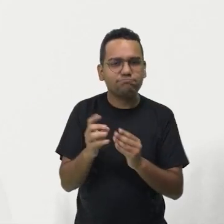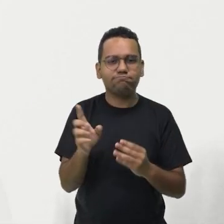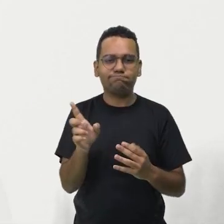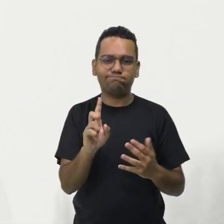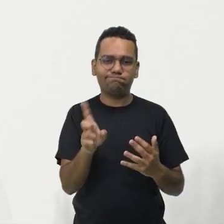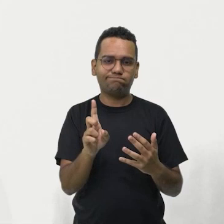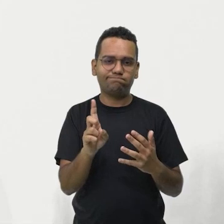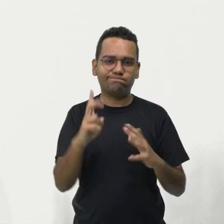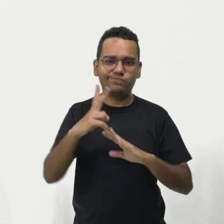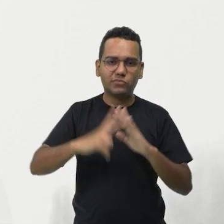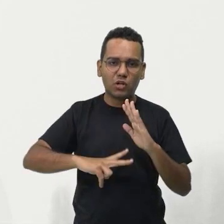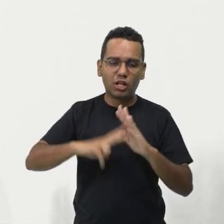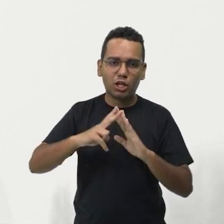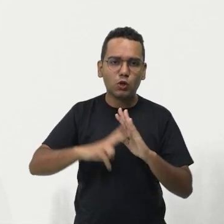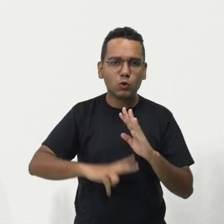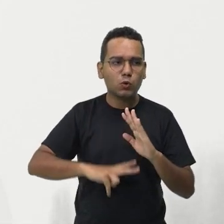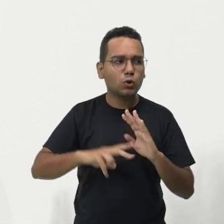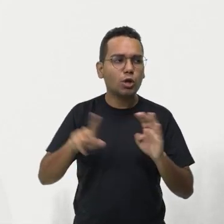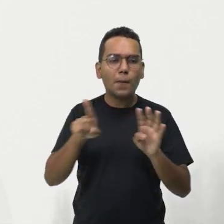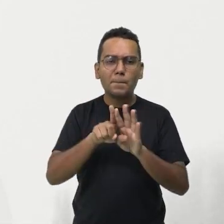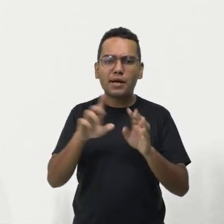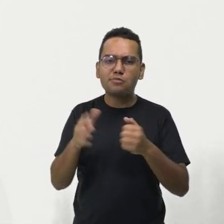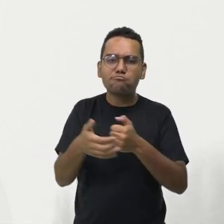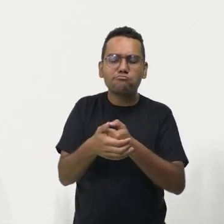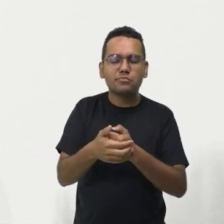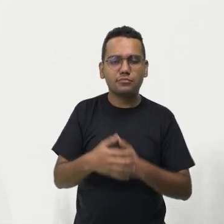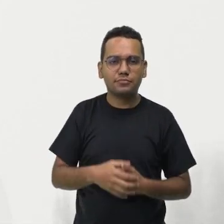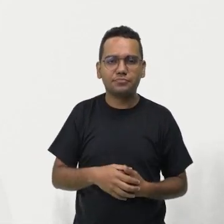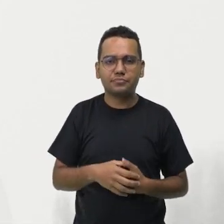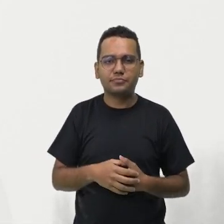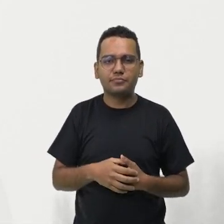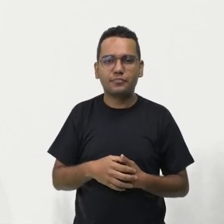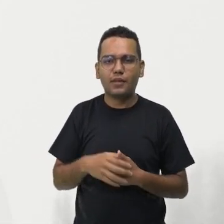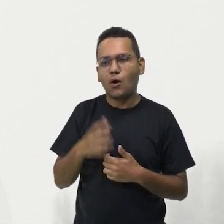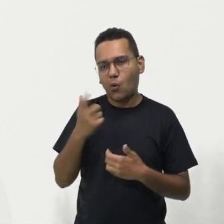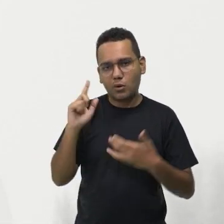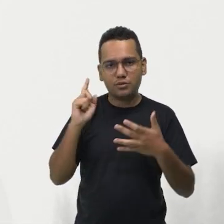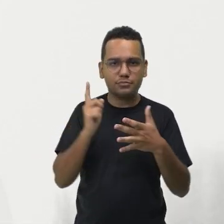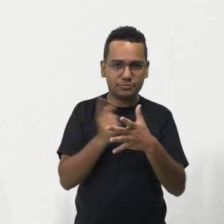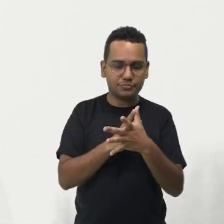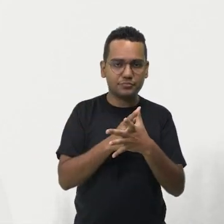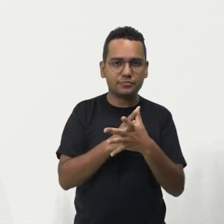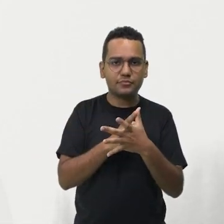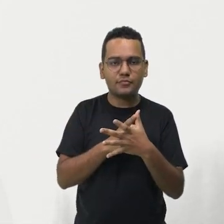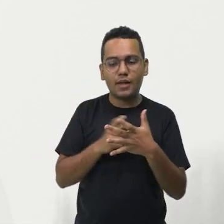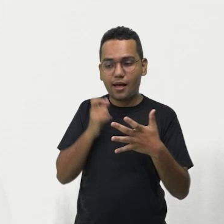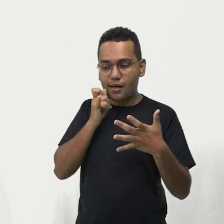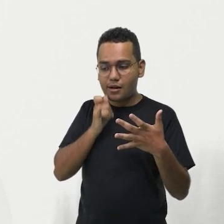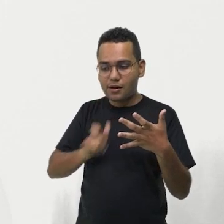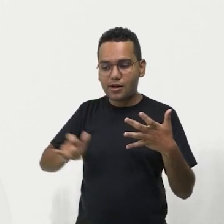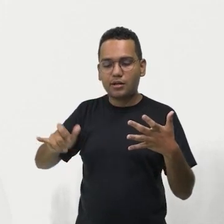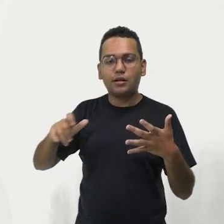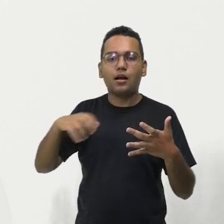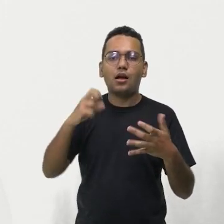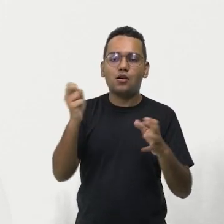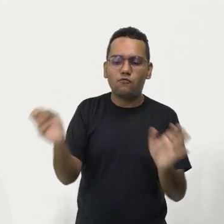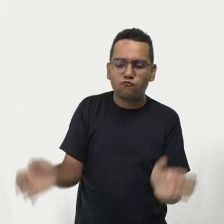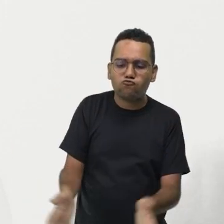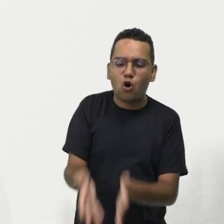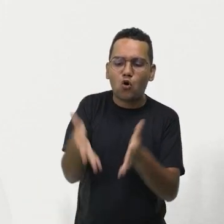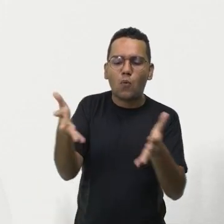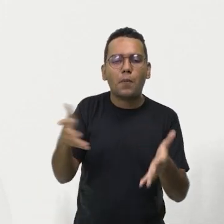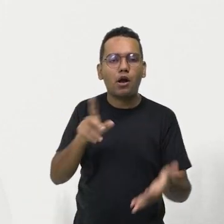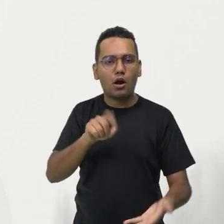foi lido no início da aula, certo? A eletricidade foi a grande impulsionadora da segunda revolução